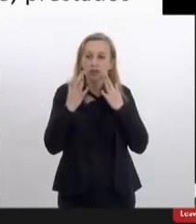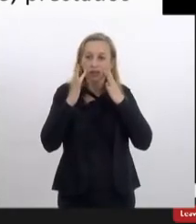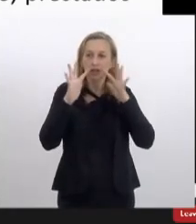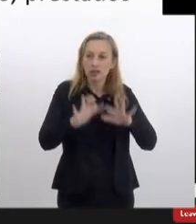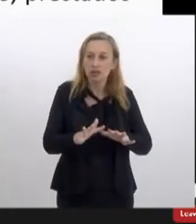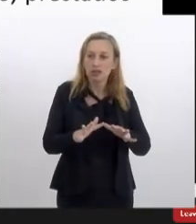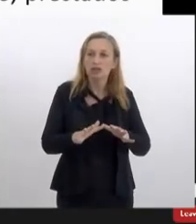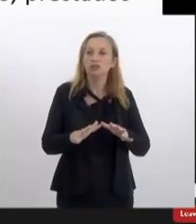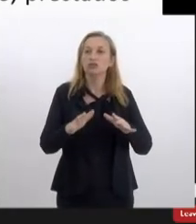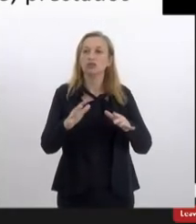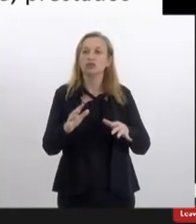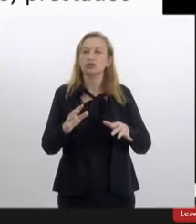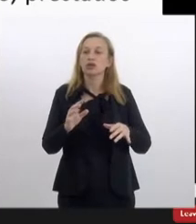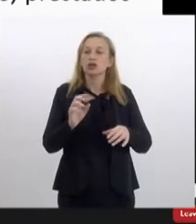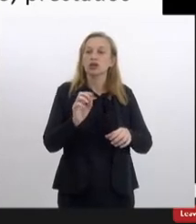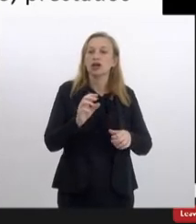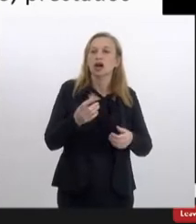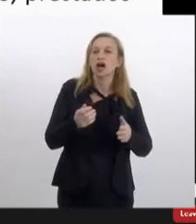psicossocial, tem